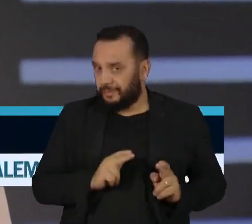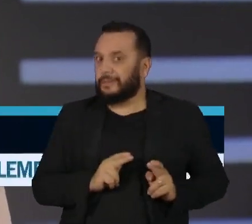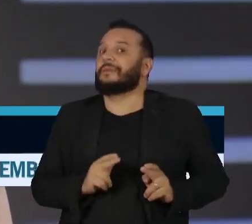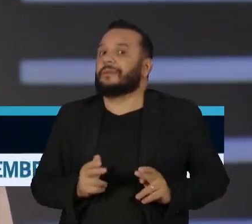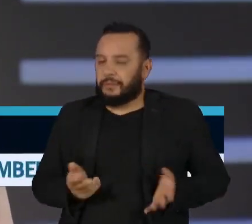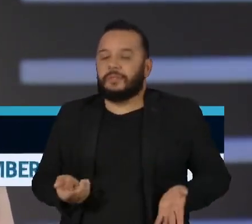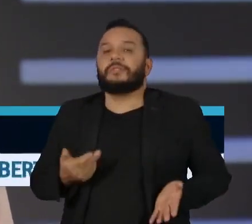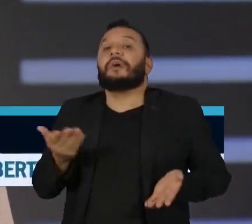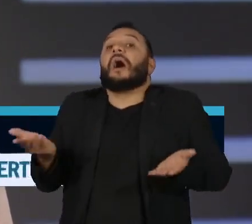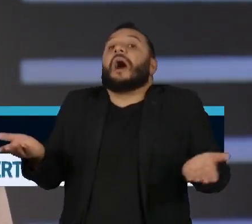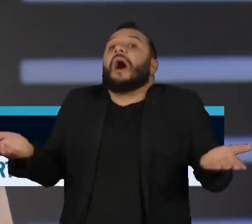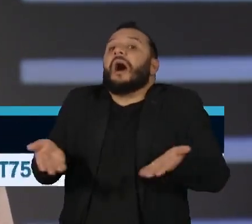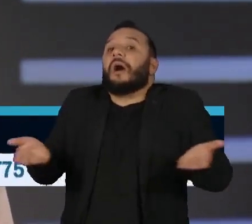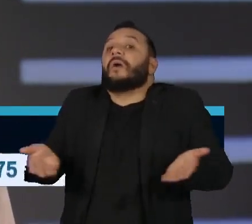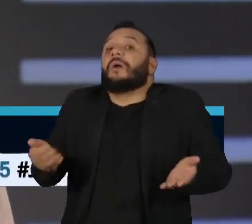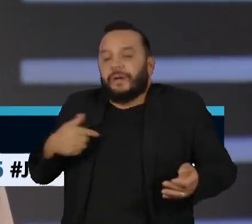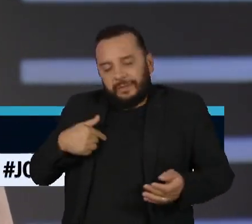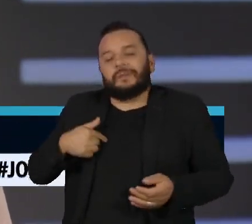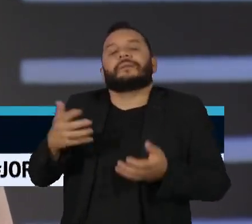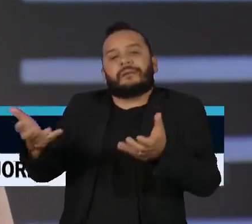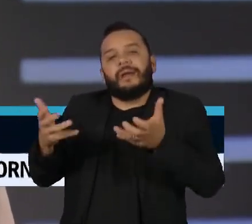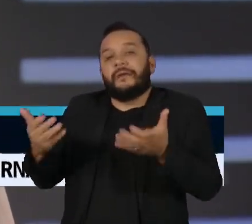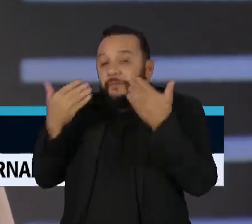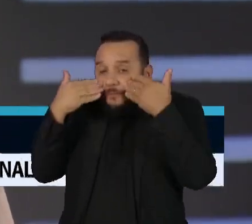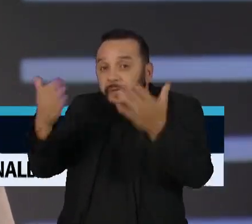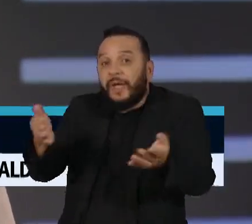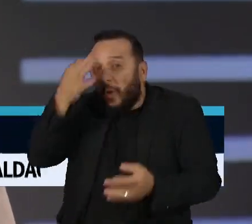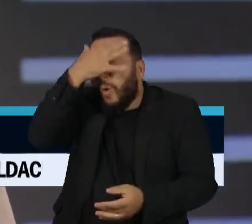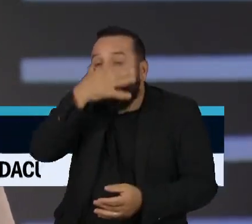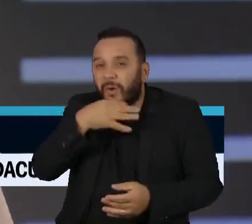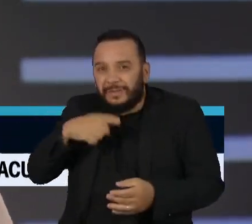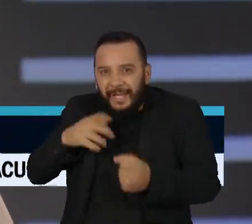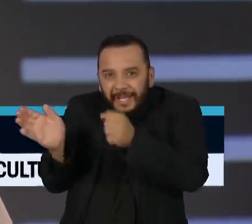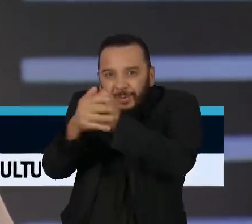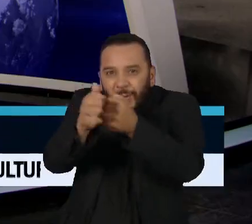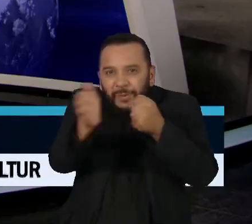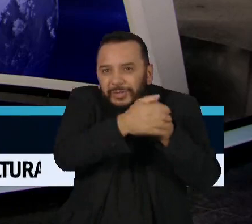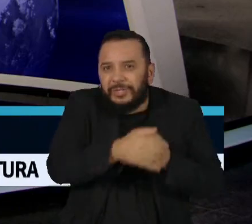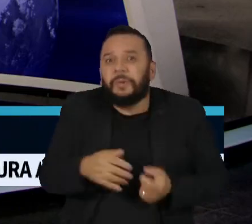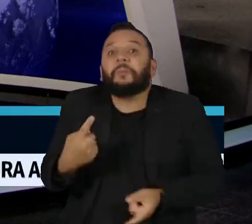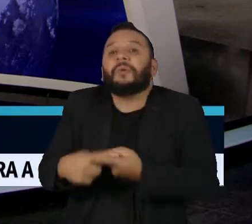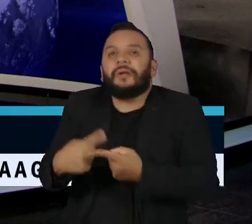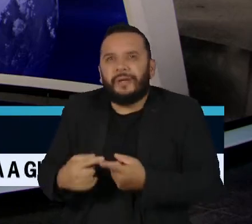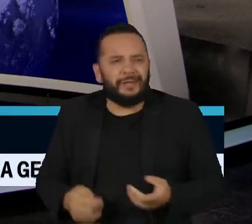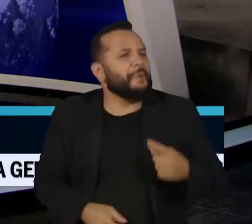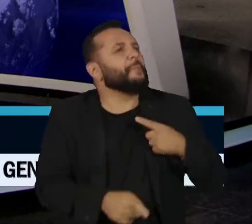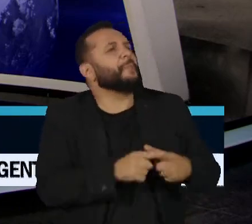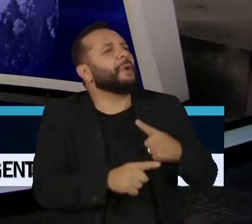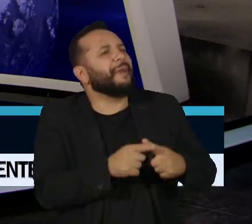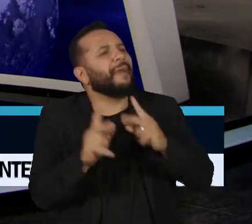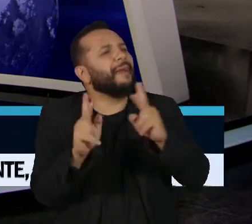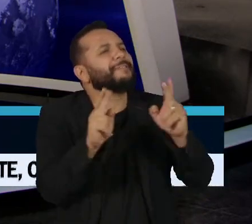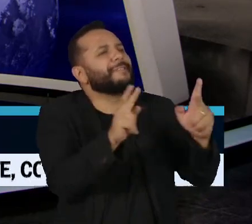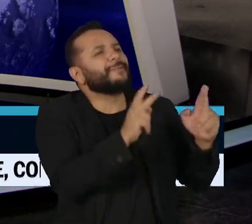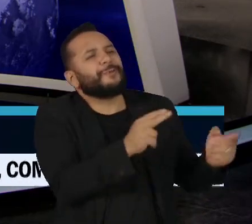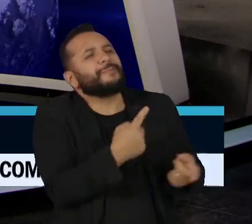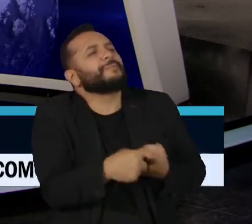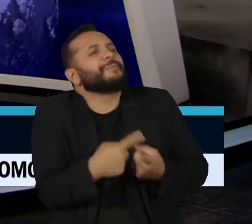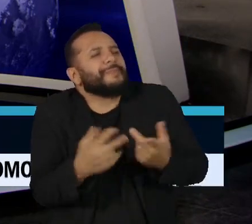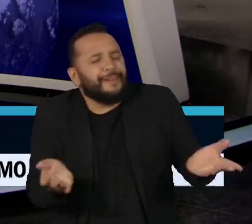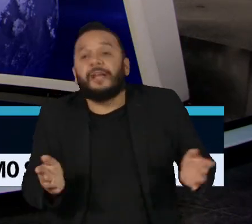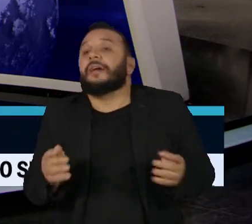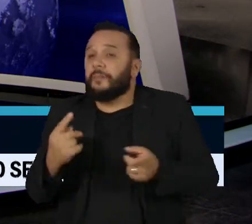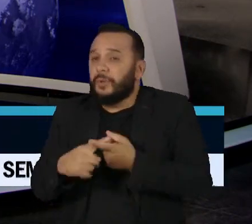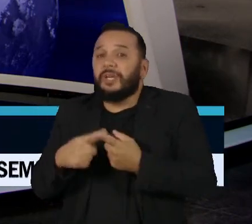Alexandre Moraes já pediu a imagem com o rosto todo mundo eu quero ver quem são os outros Quem foi coberto Pois é porque editada E cobrindo deixar